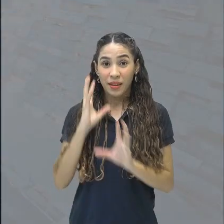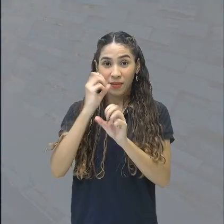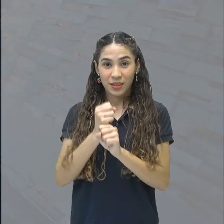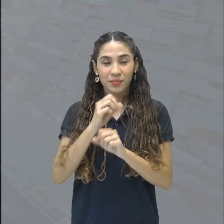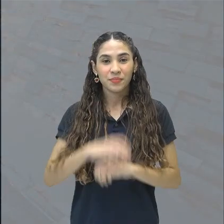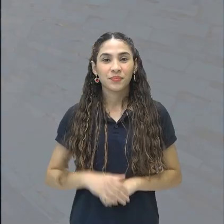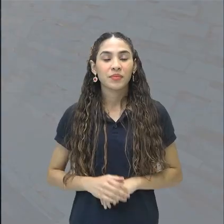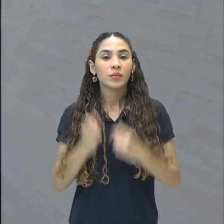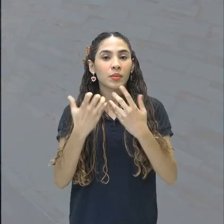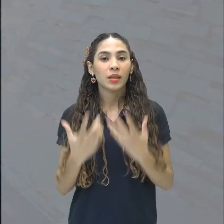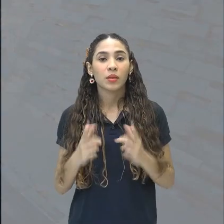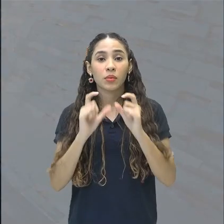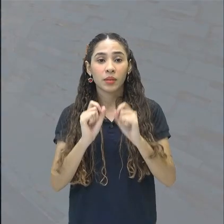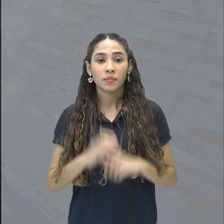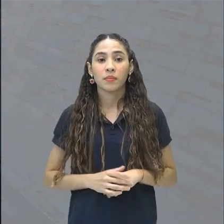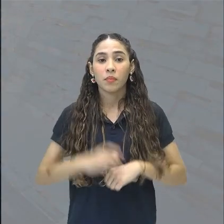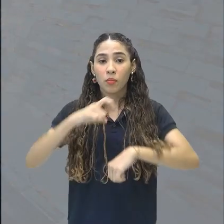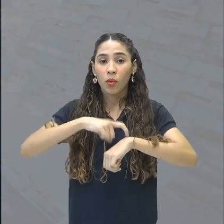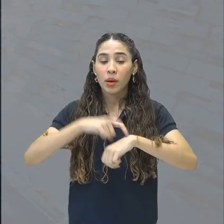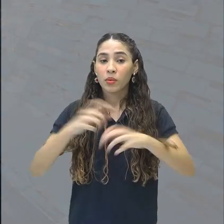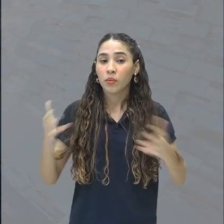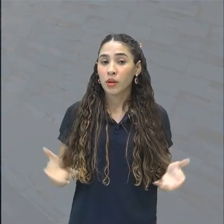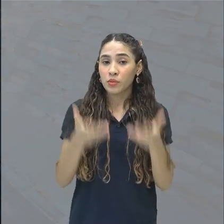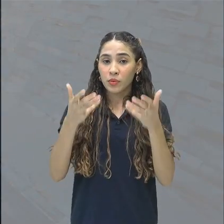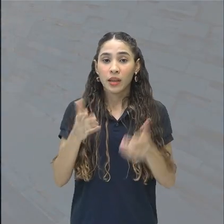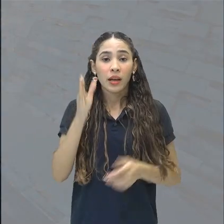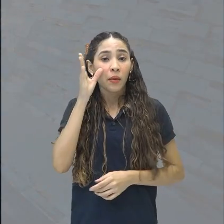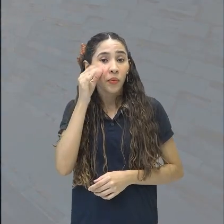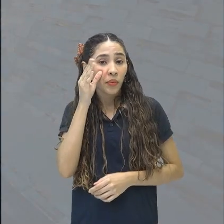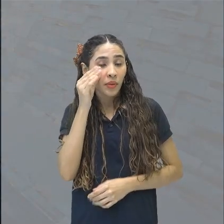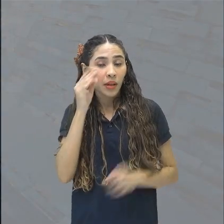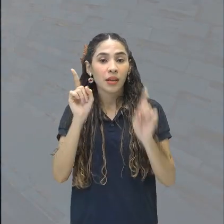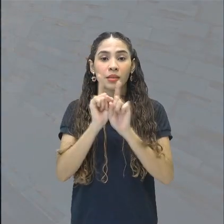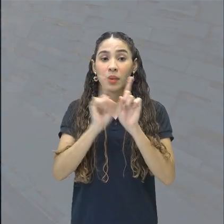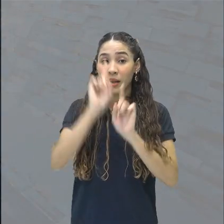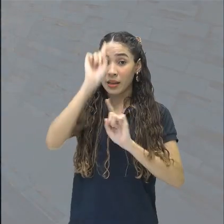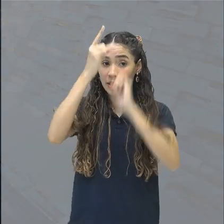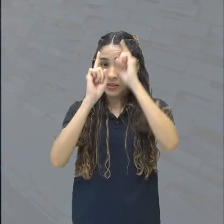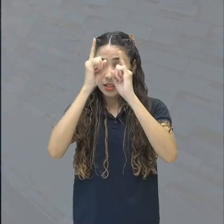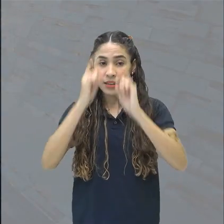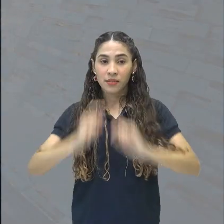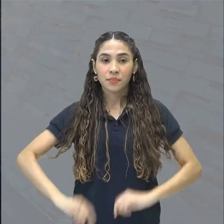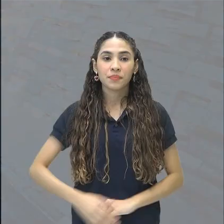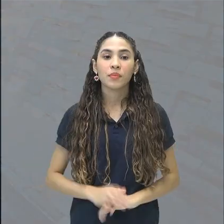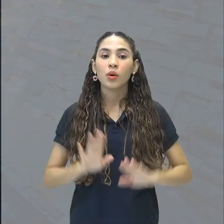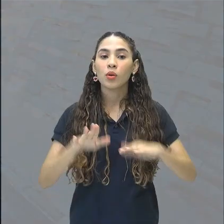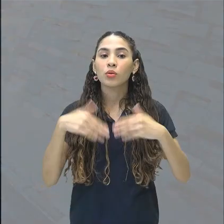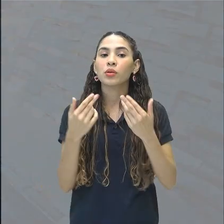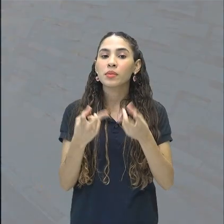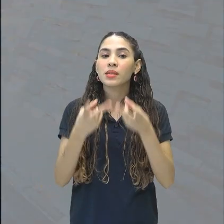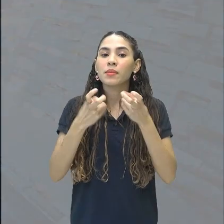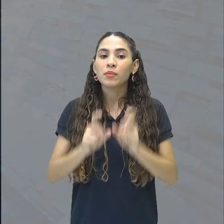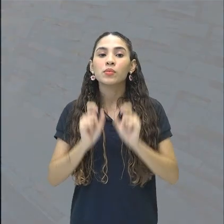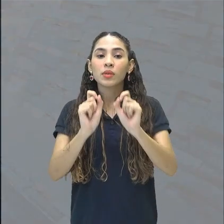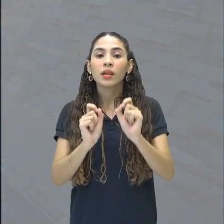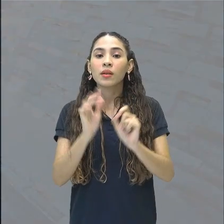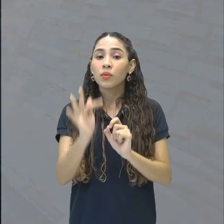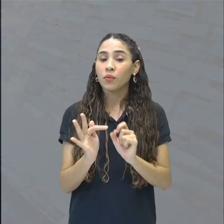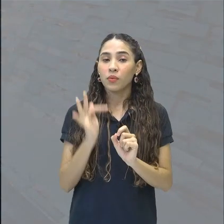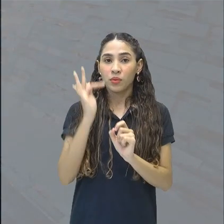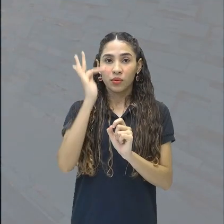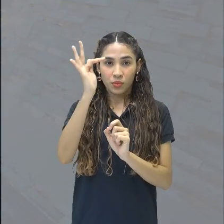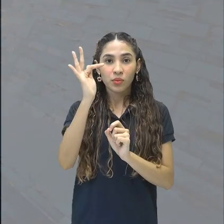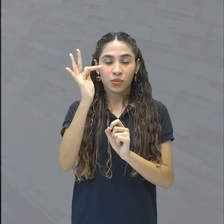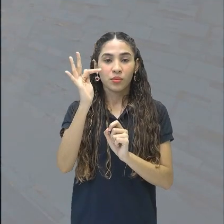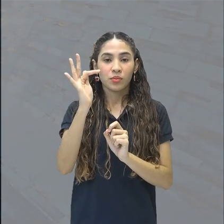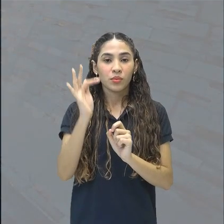revisão, dizendo que ao estimular a curiosidade e a criatividade, gente, nós visualizamos o quê? Um